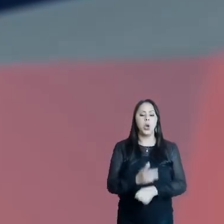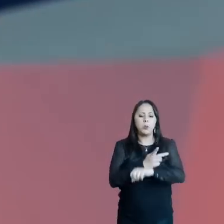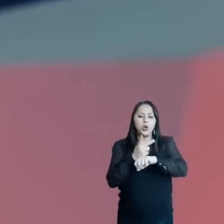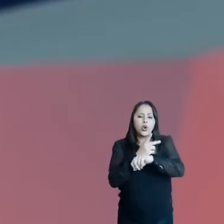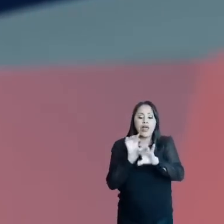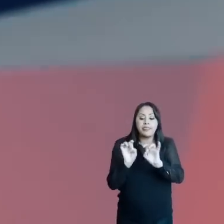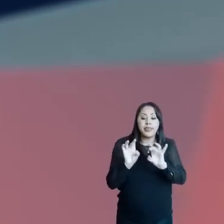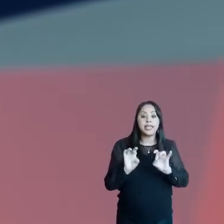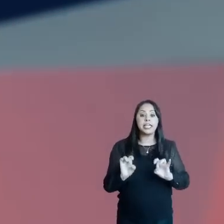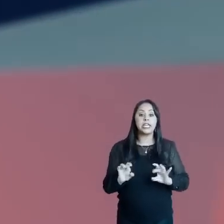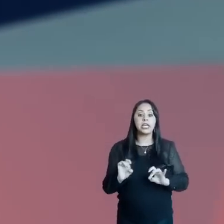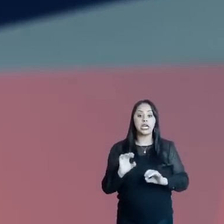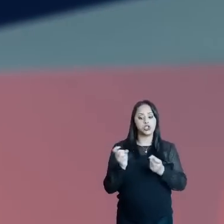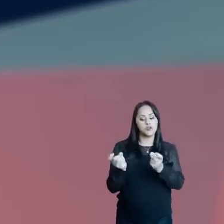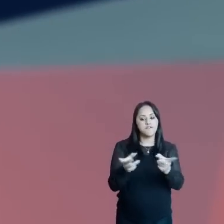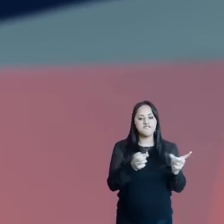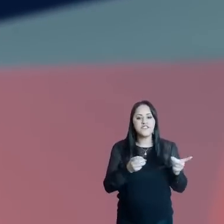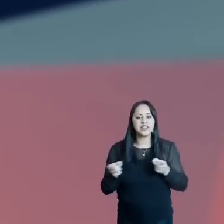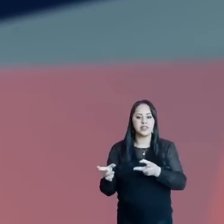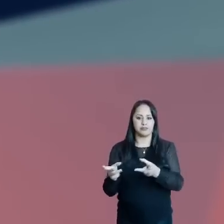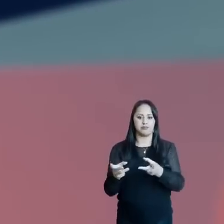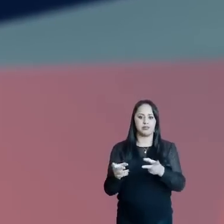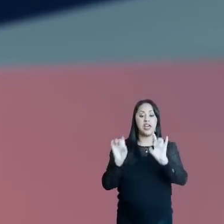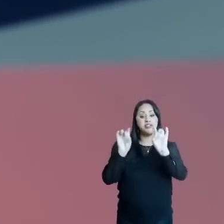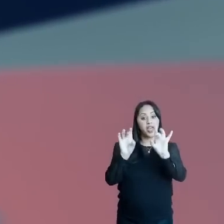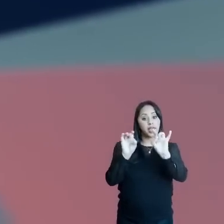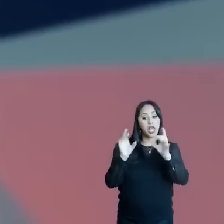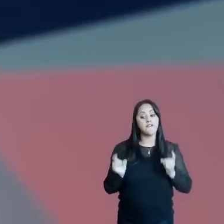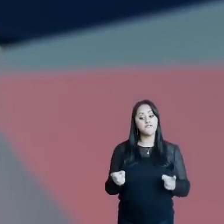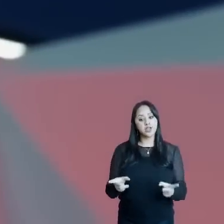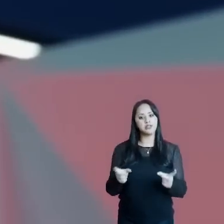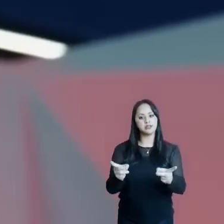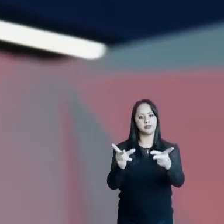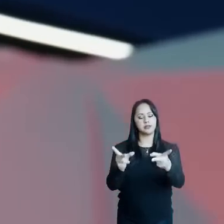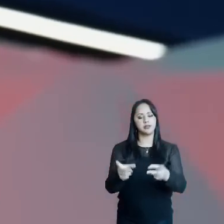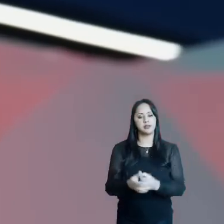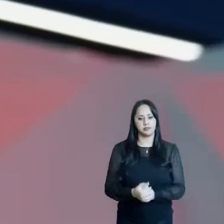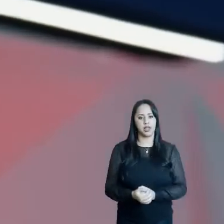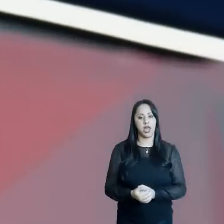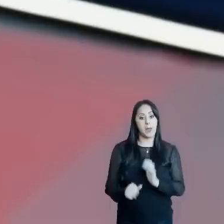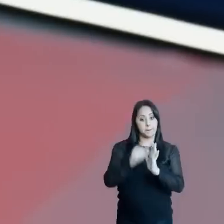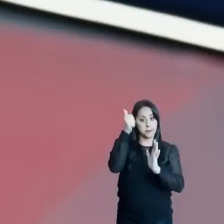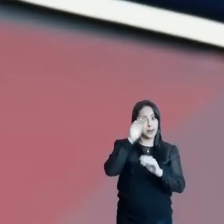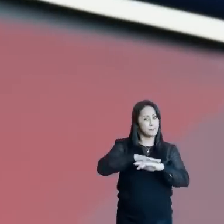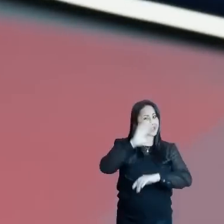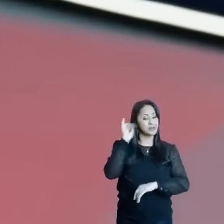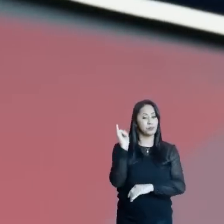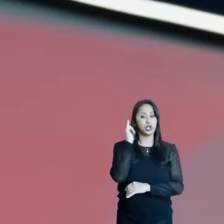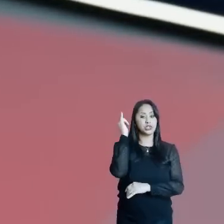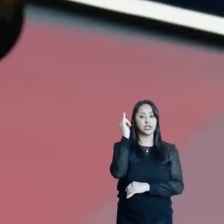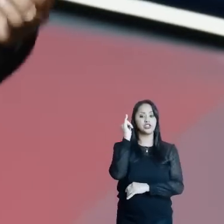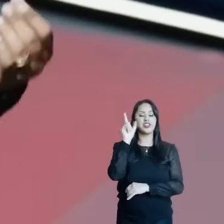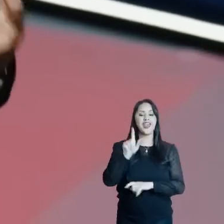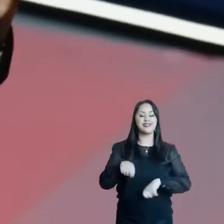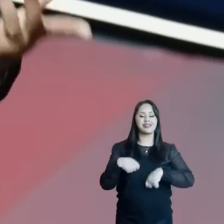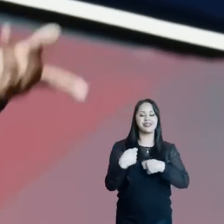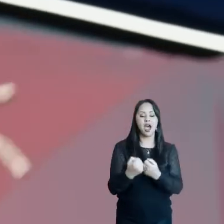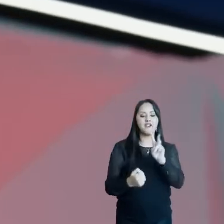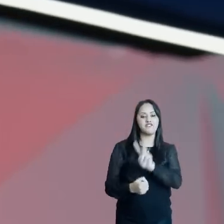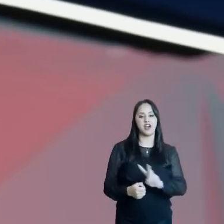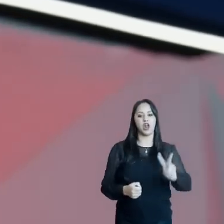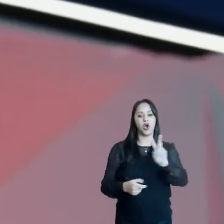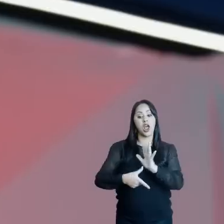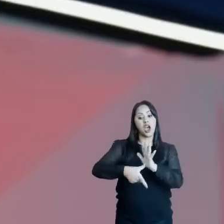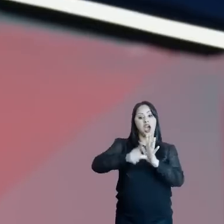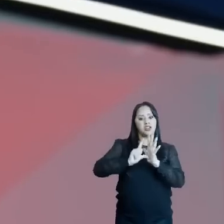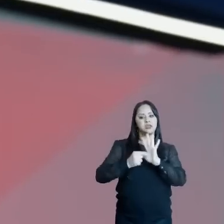Buscar técnicas de venda, existem técnicas de venda, tá? A primeira técnica de venda e a mais importante de todas é gerar valor antes de